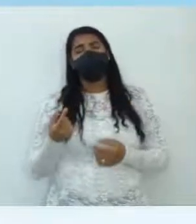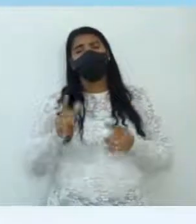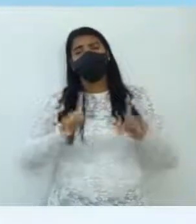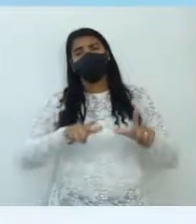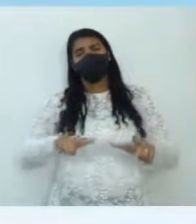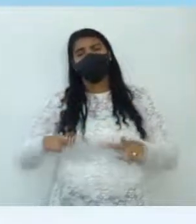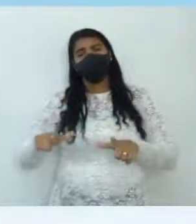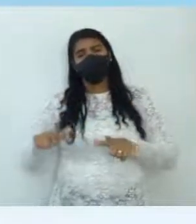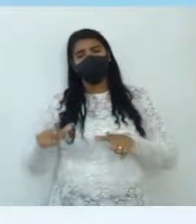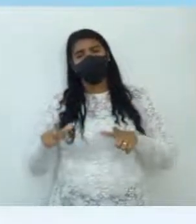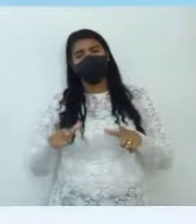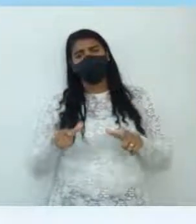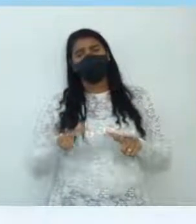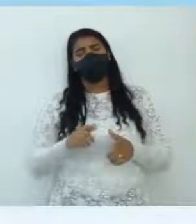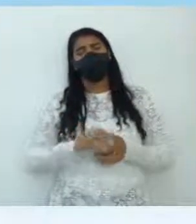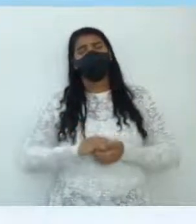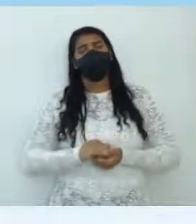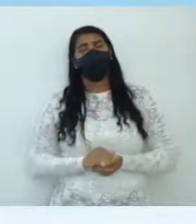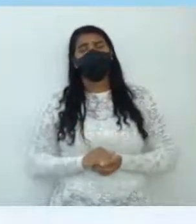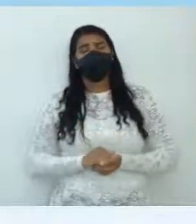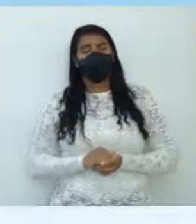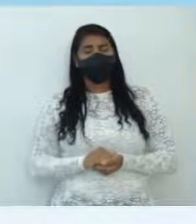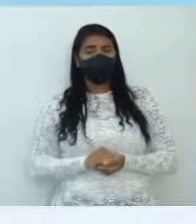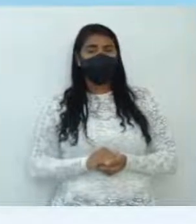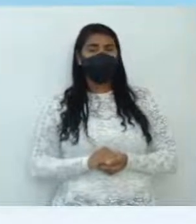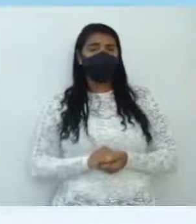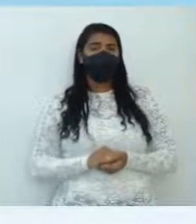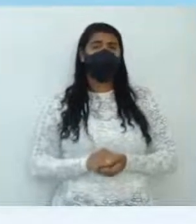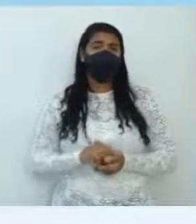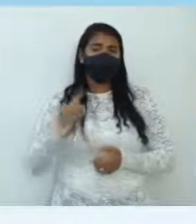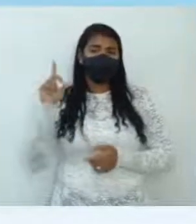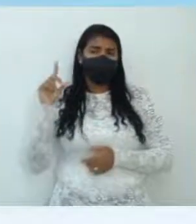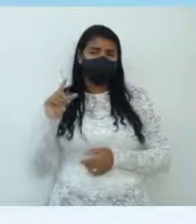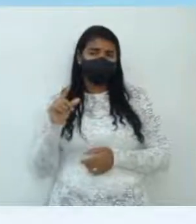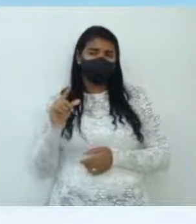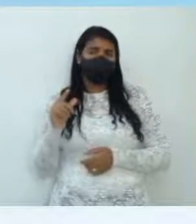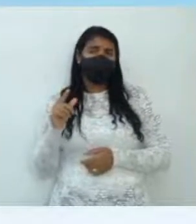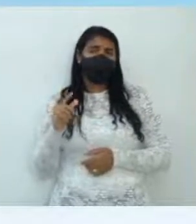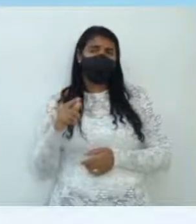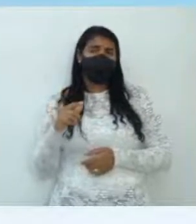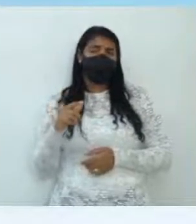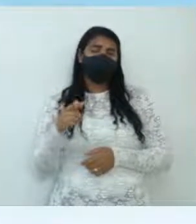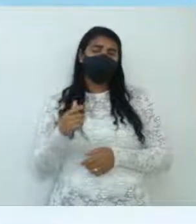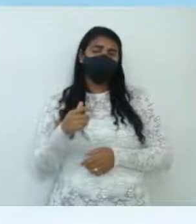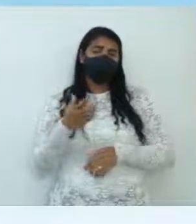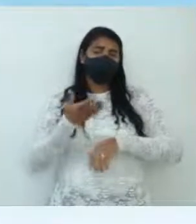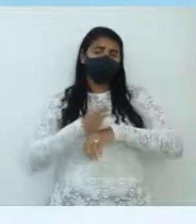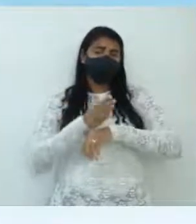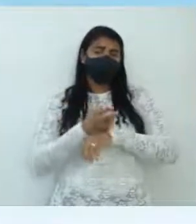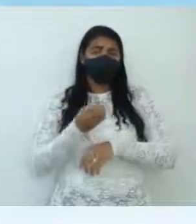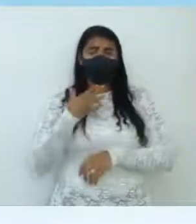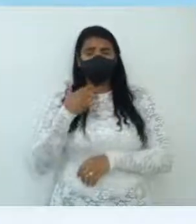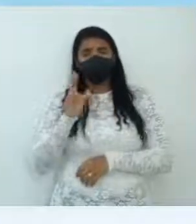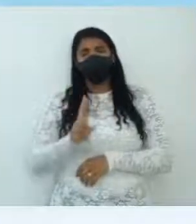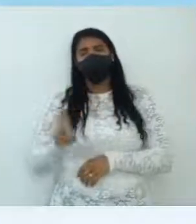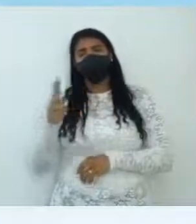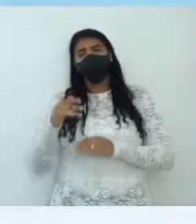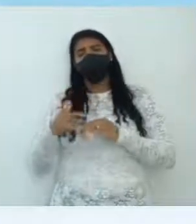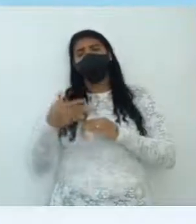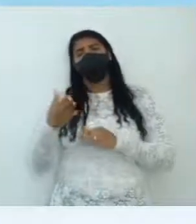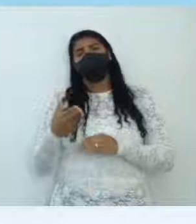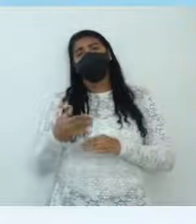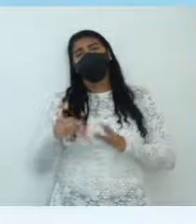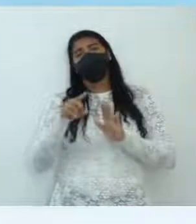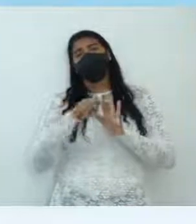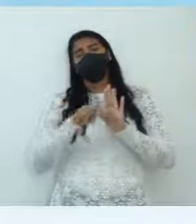se tornarem as suas operações menos nocivas ao nosso meio ambiente. E aí, a agenda